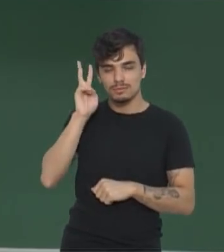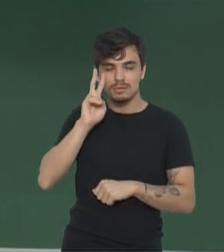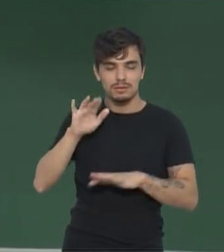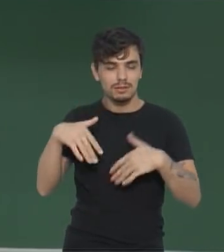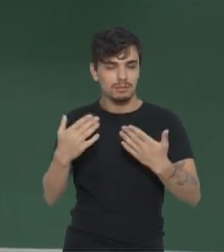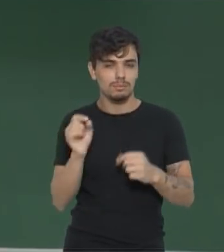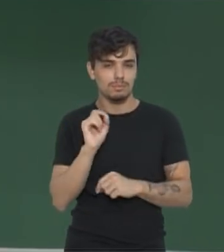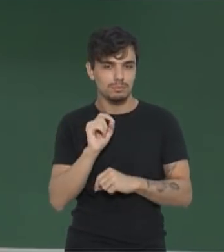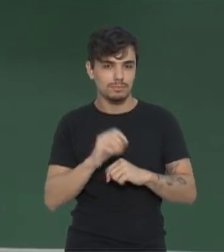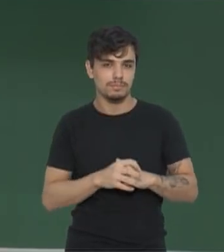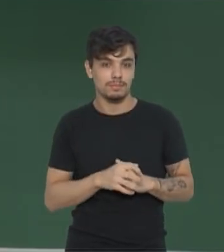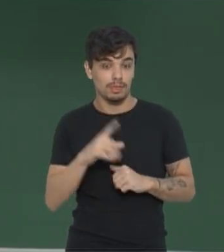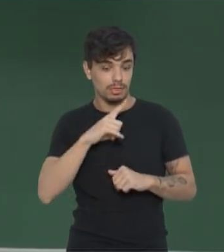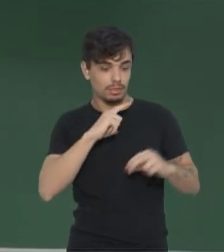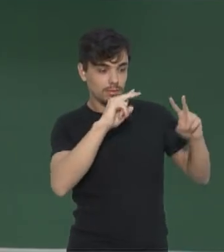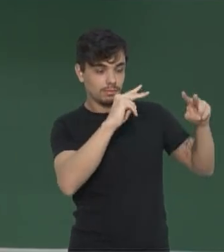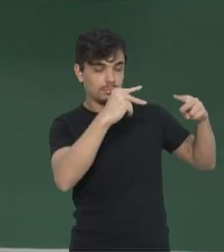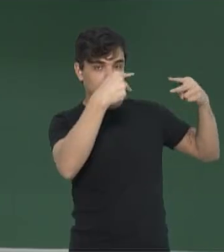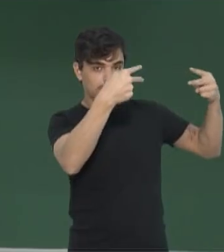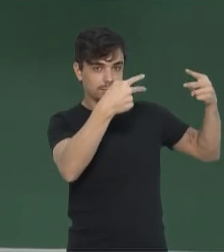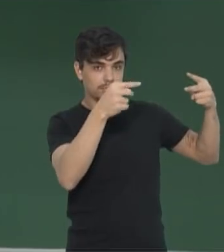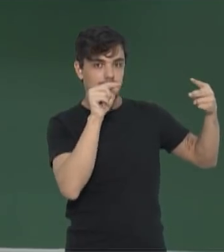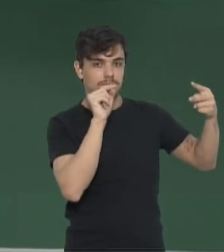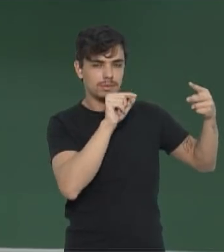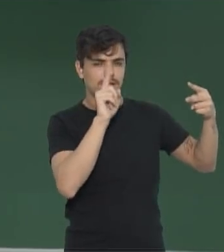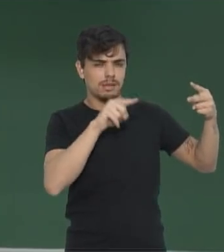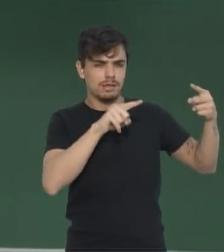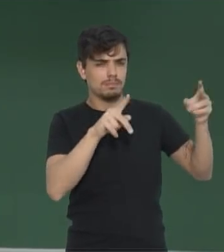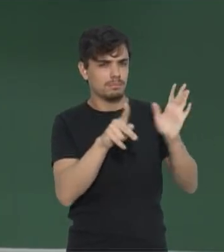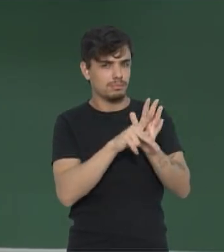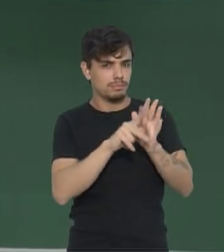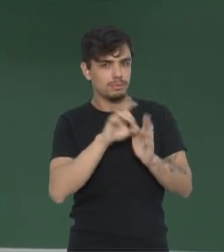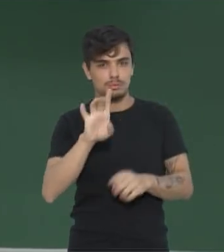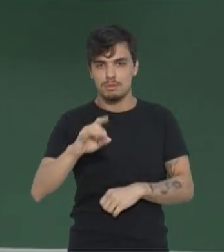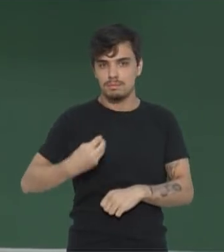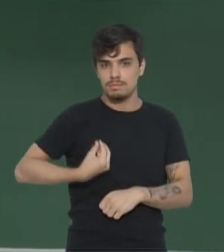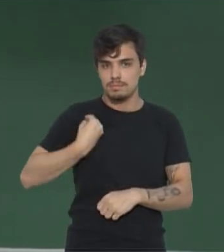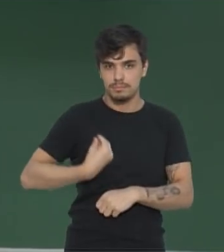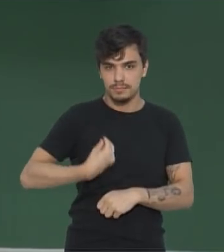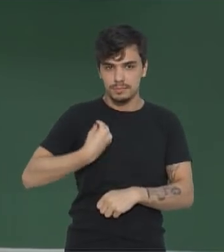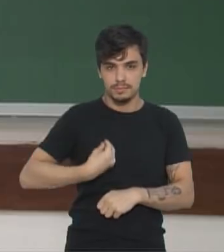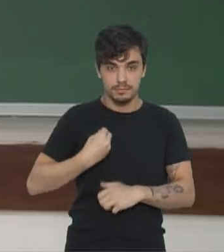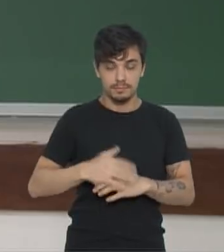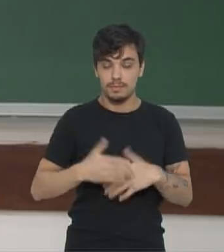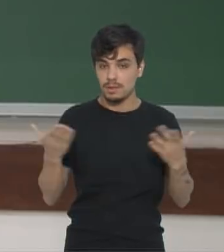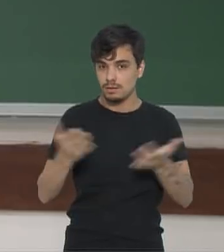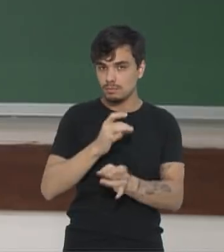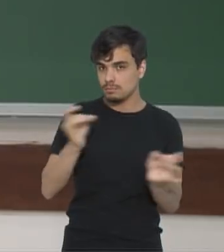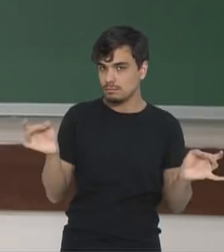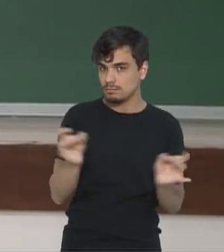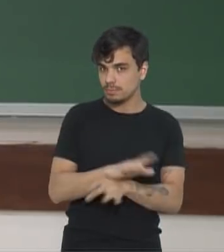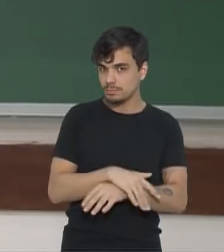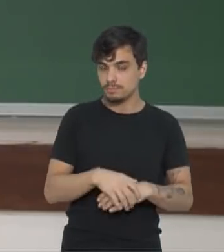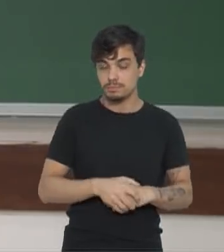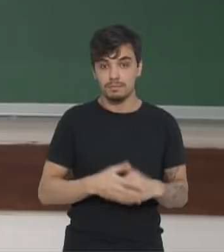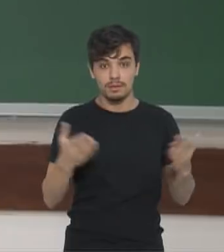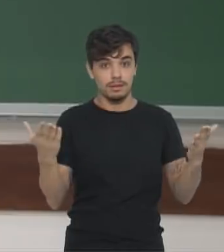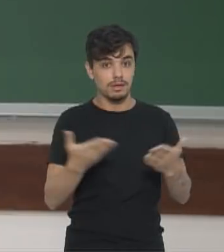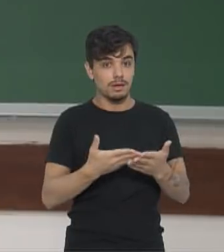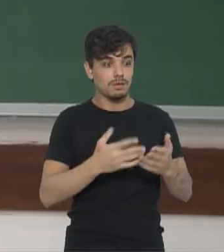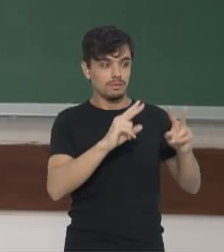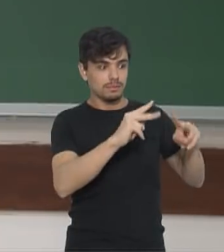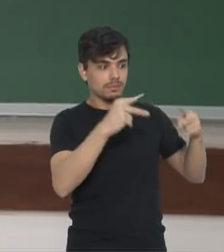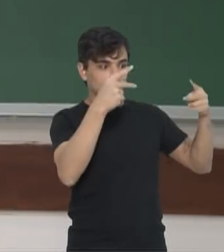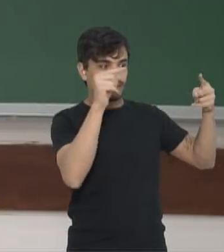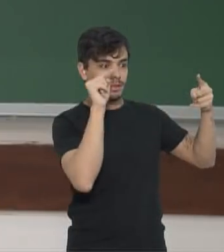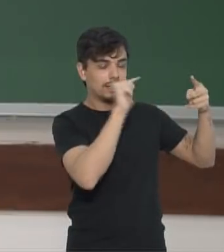outro, nós tínhamos aquele link que era só de presença. Pois bem, agora ele não tem mais. A atividade é